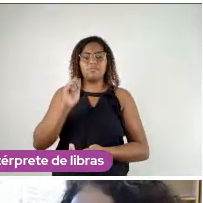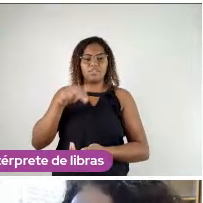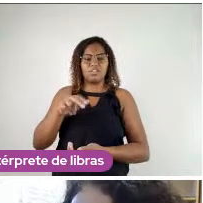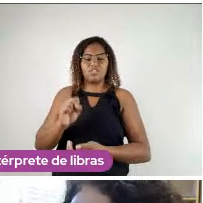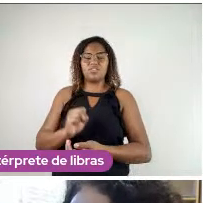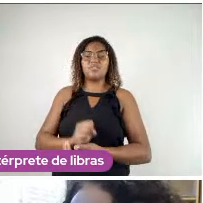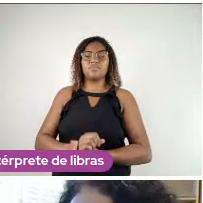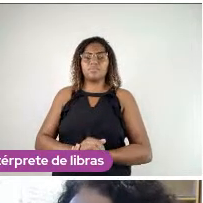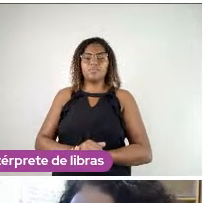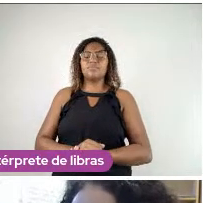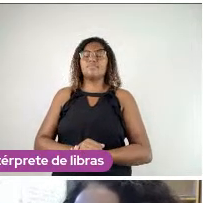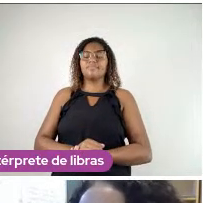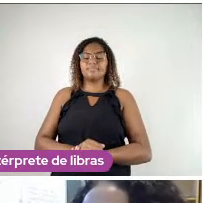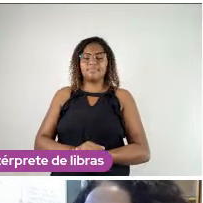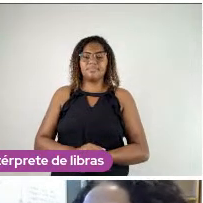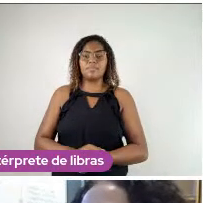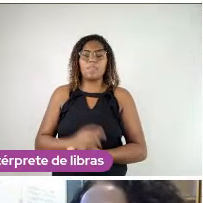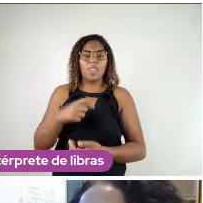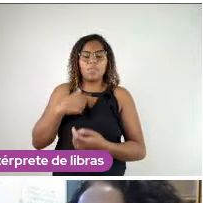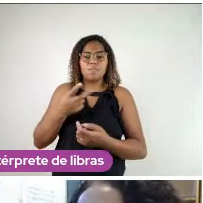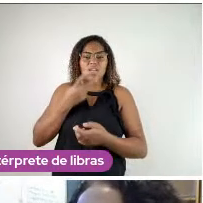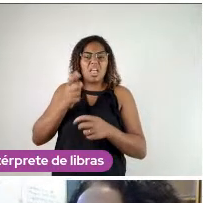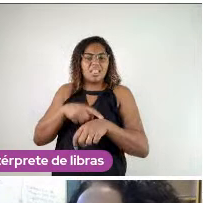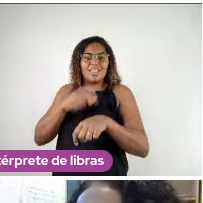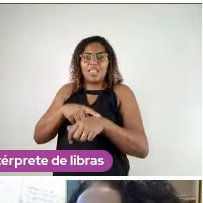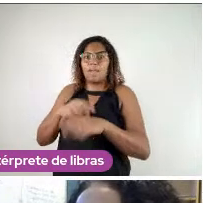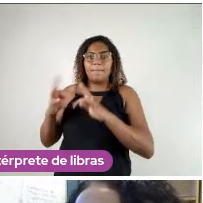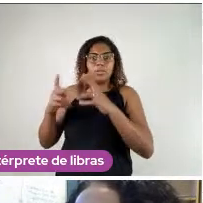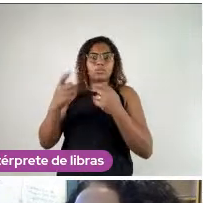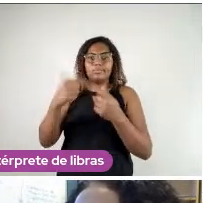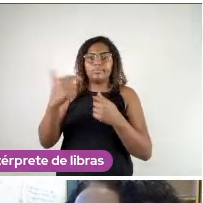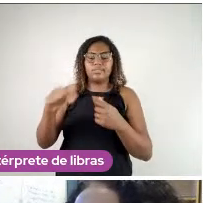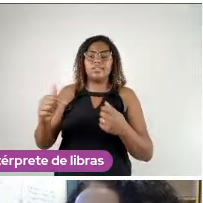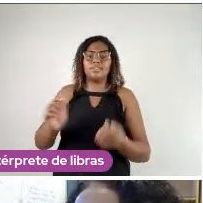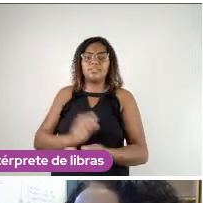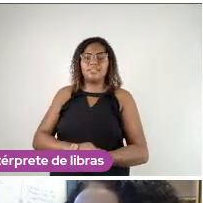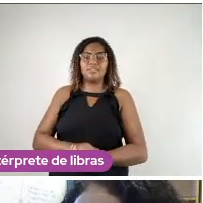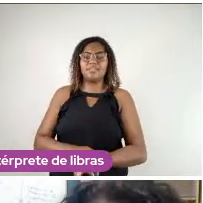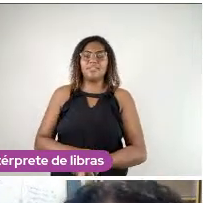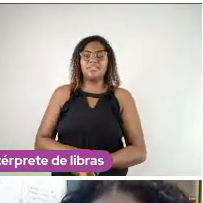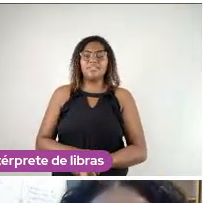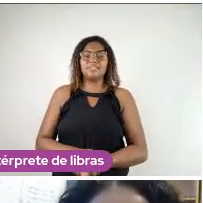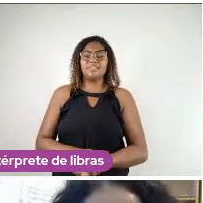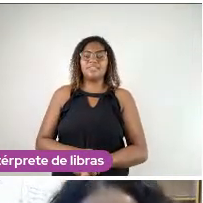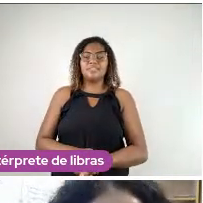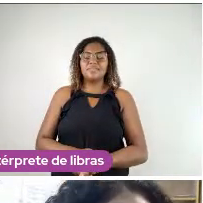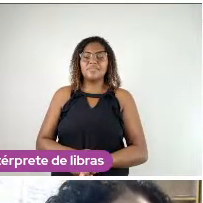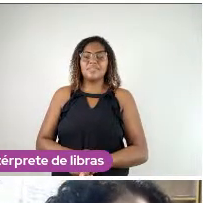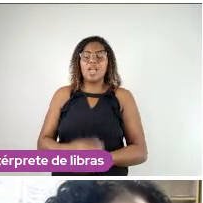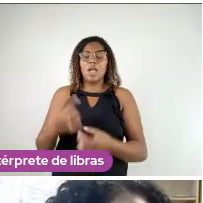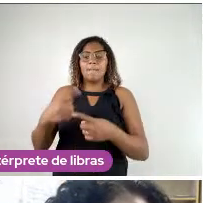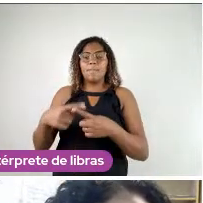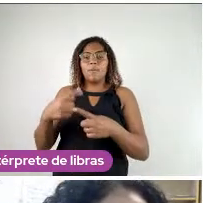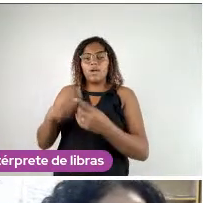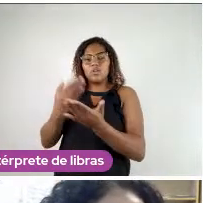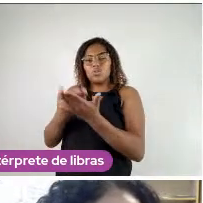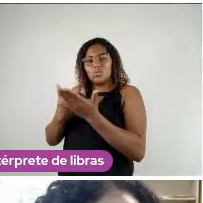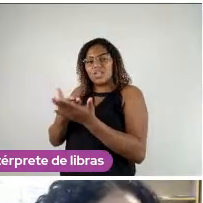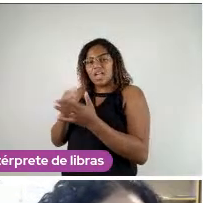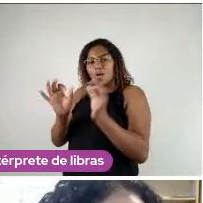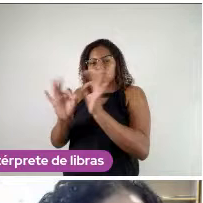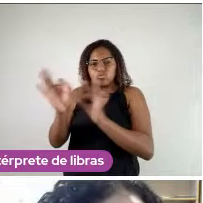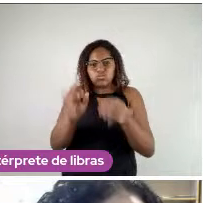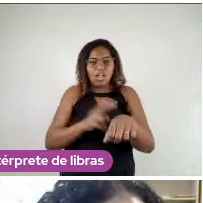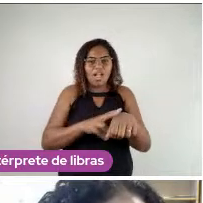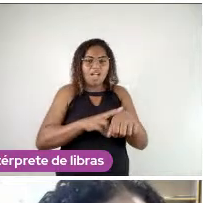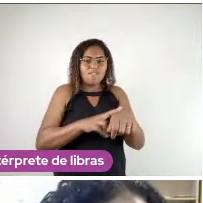muito nesse aspecto, porque a gente não tem tempo para tudo, mas para poder estudar as fãs, a gente precisa ver muito o